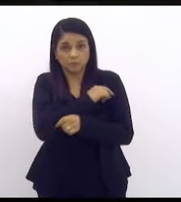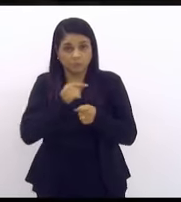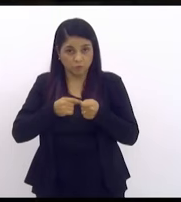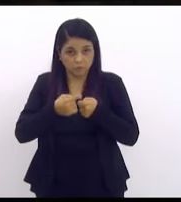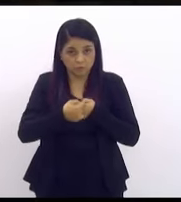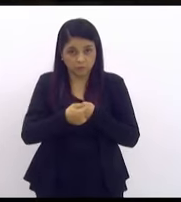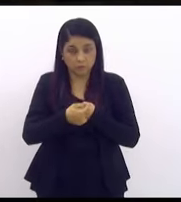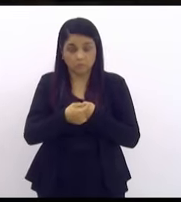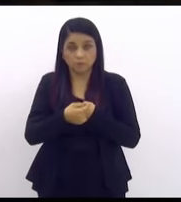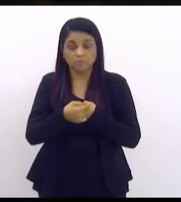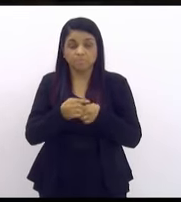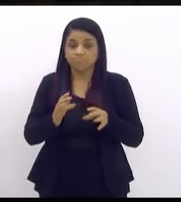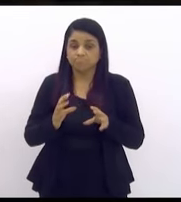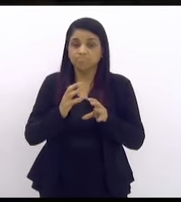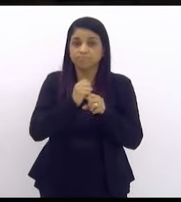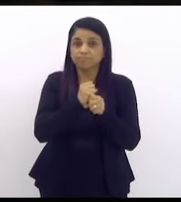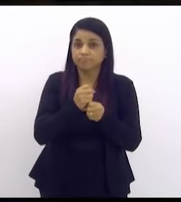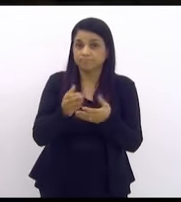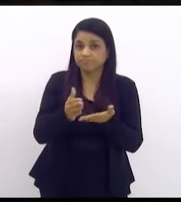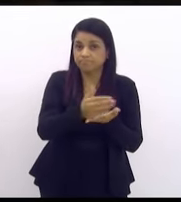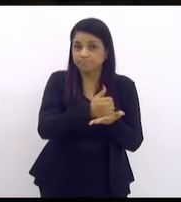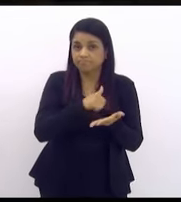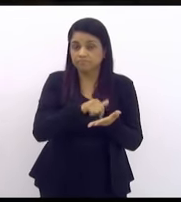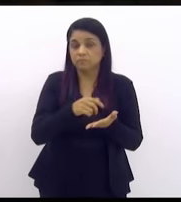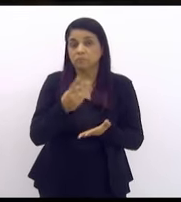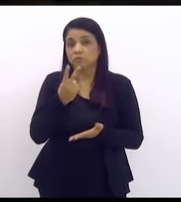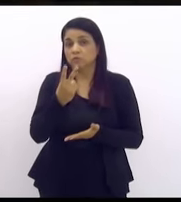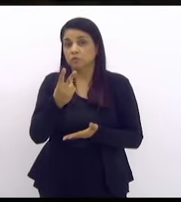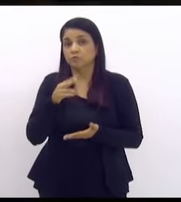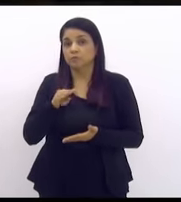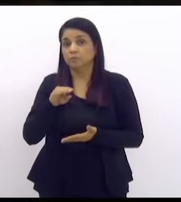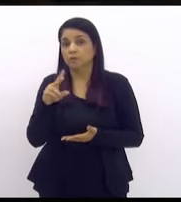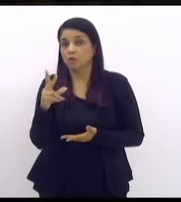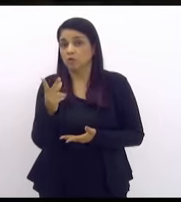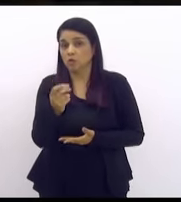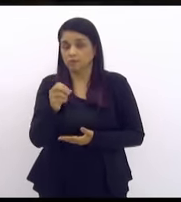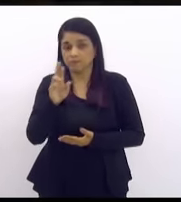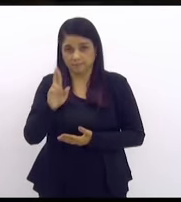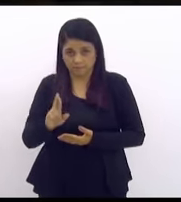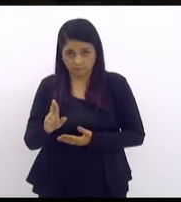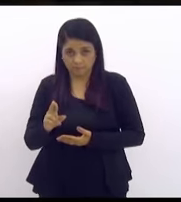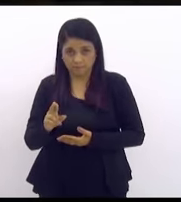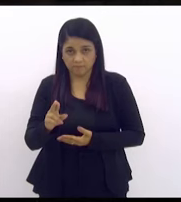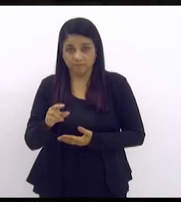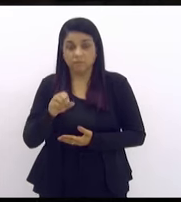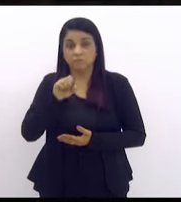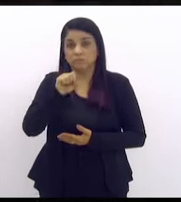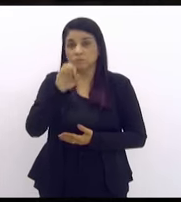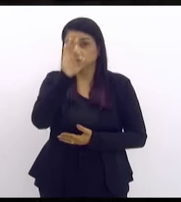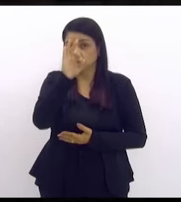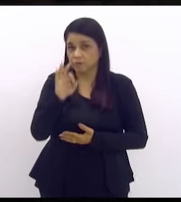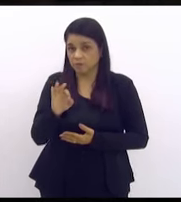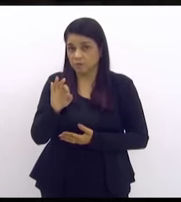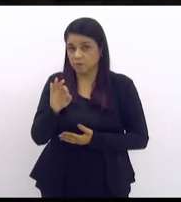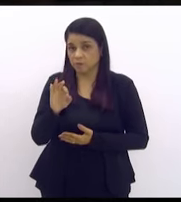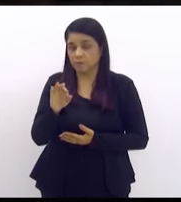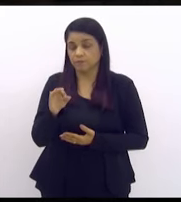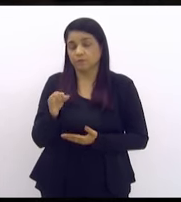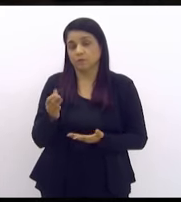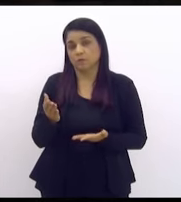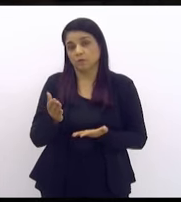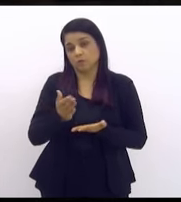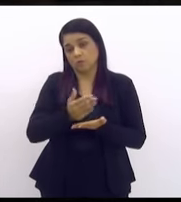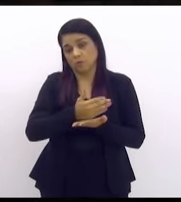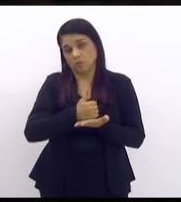poderão botar nos cofres 2 bilhões de reais, 8% do que se arrecada hoje,